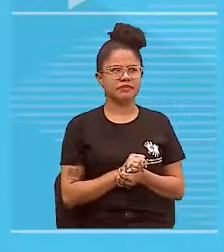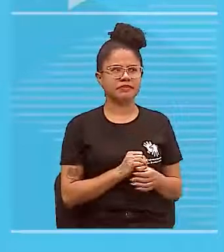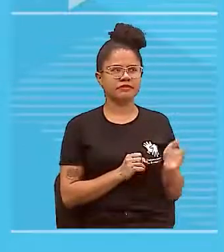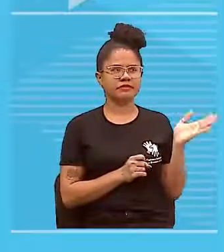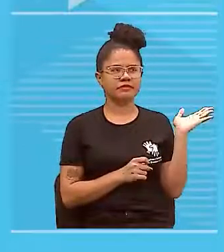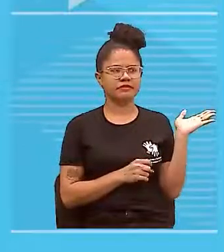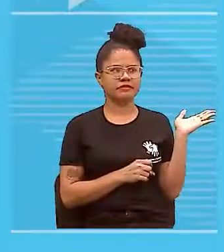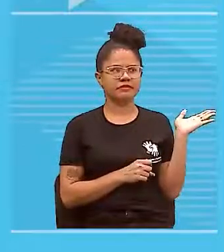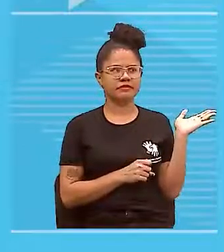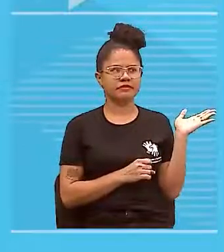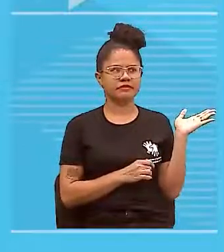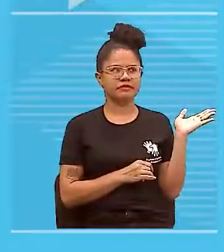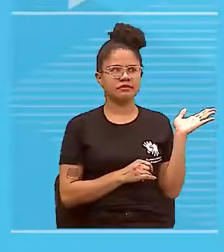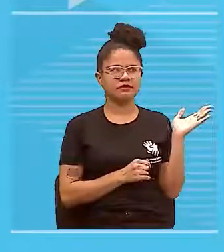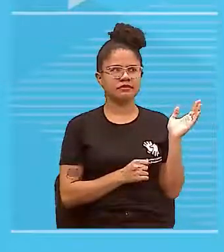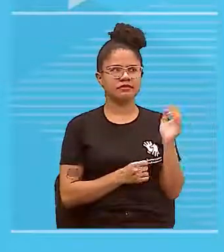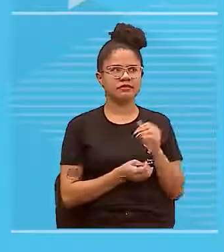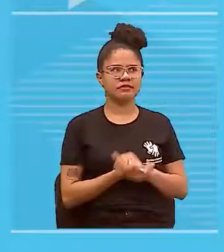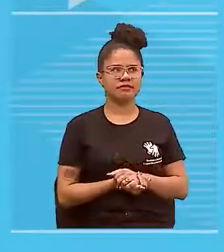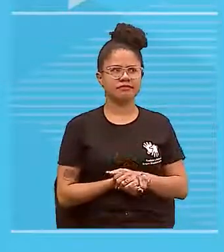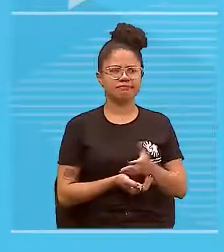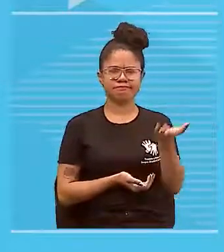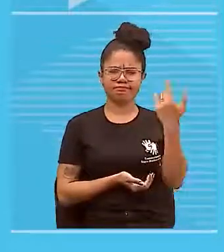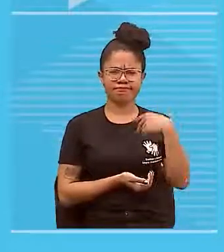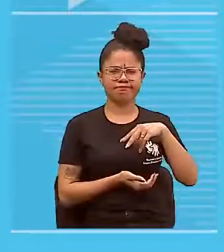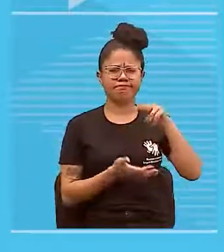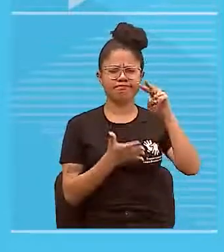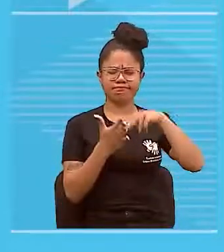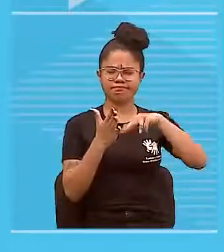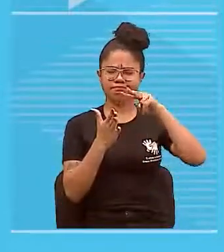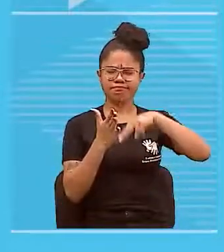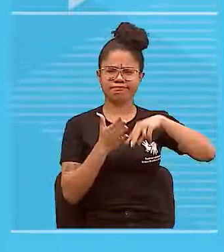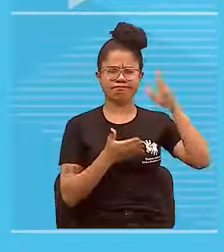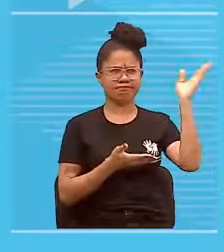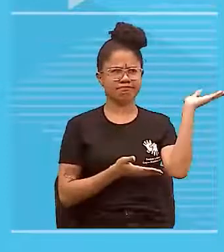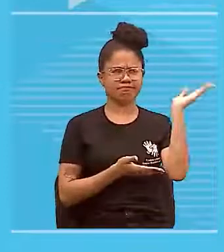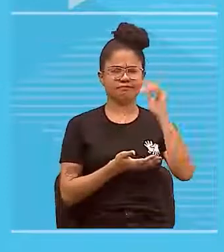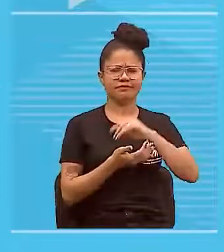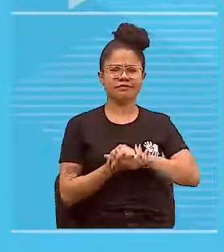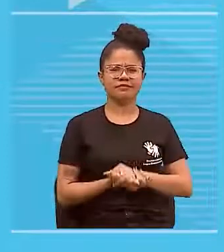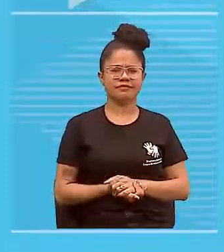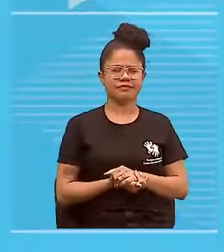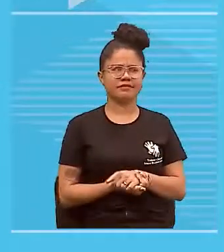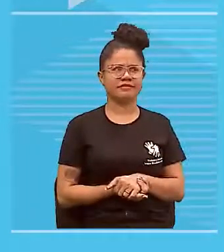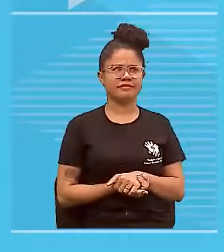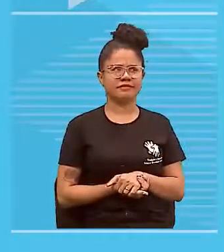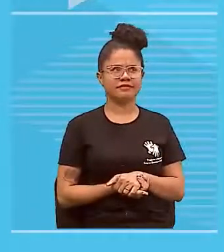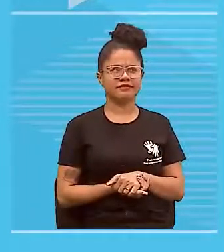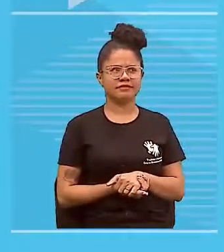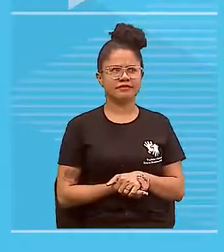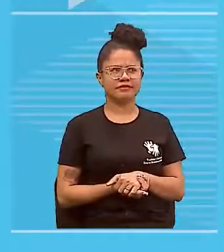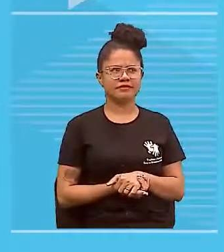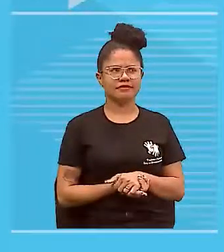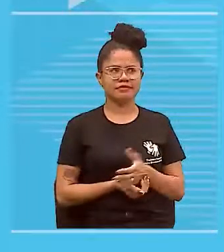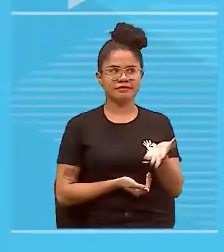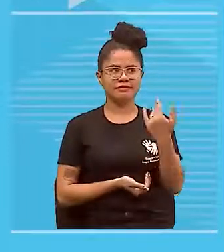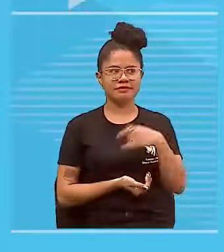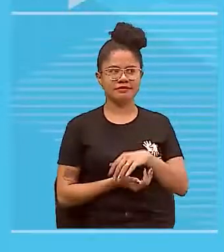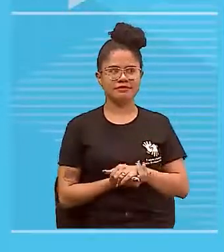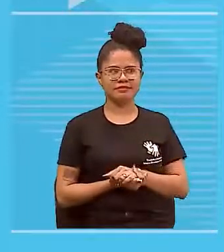Olha só vamos fazer a leitura desse texto de linguagem mista vamos lá